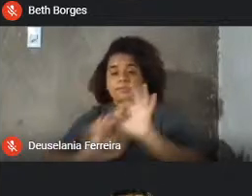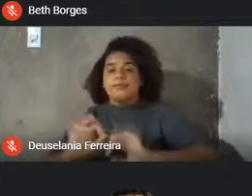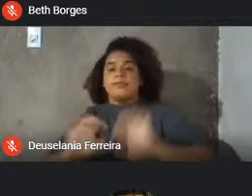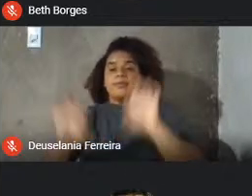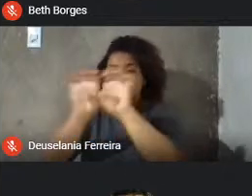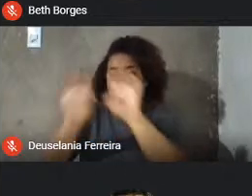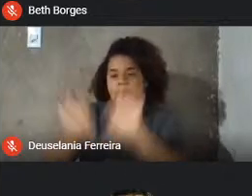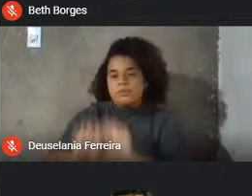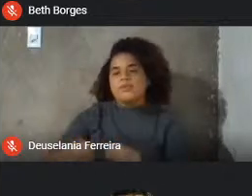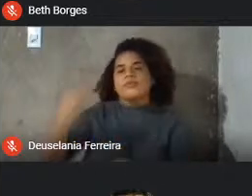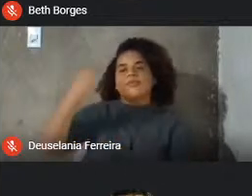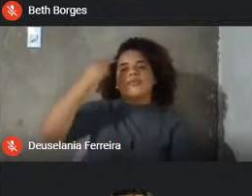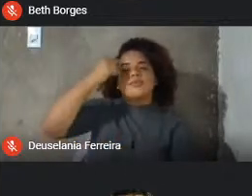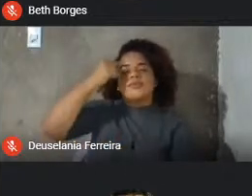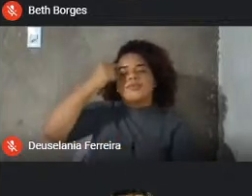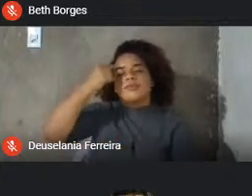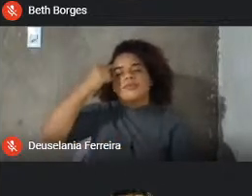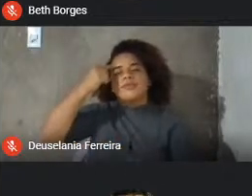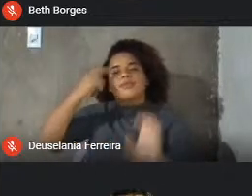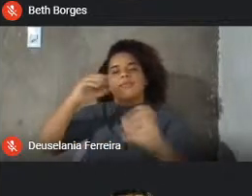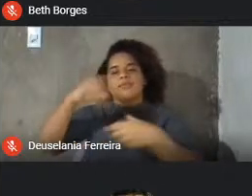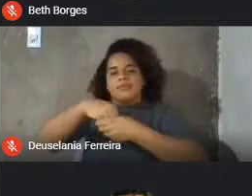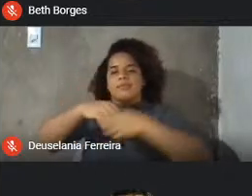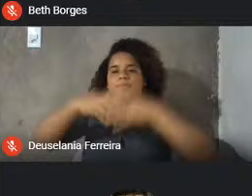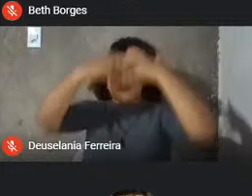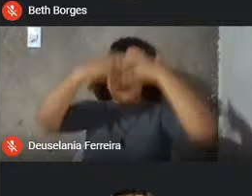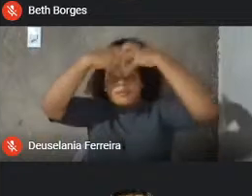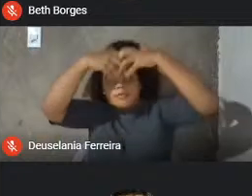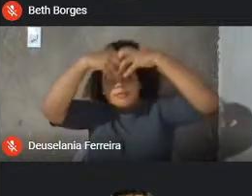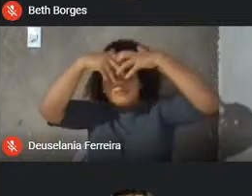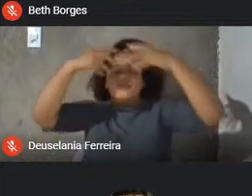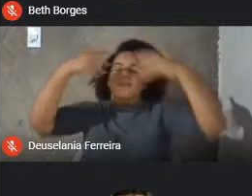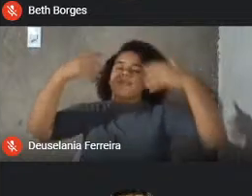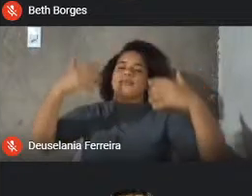esse momento aí, tá? De estar